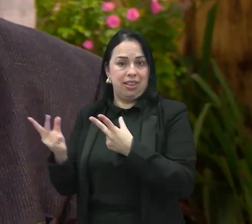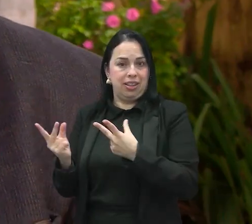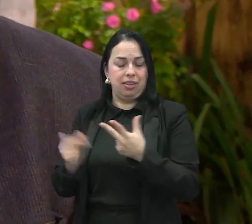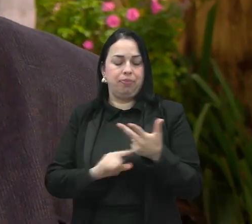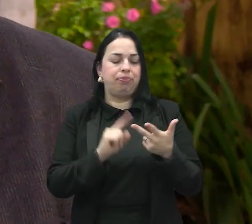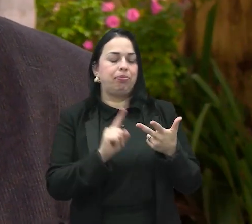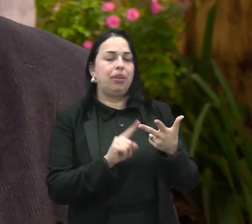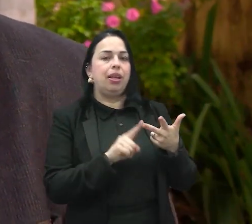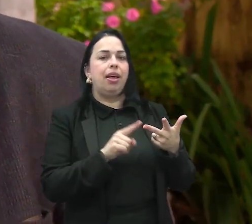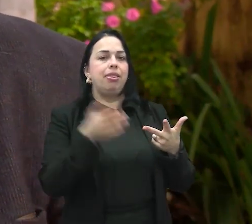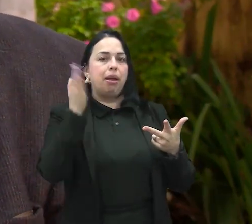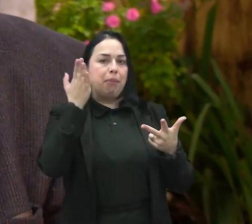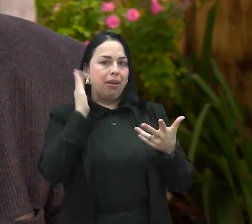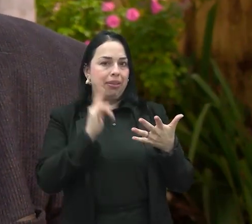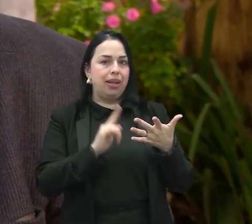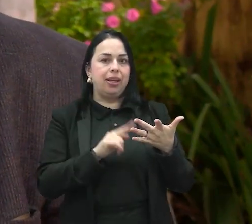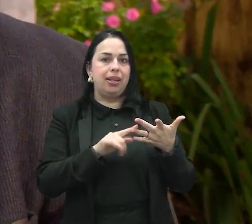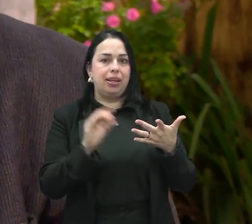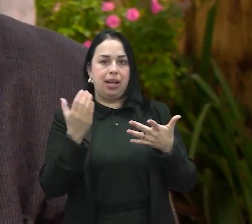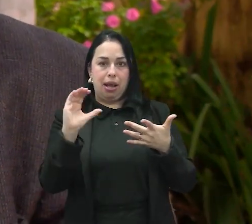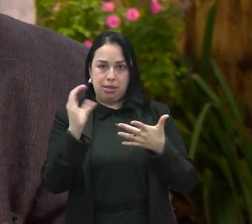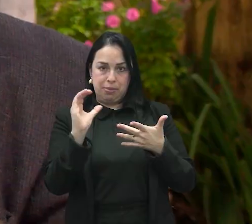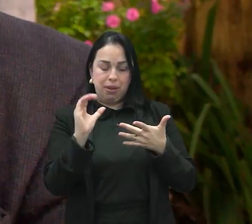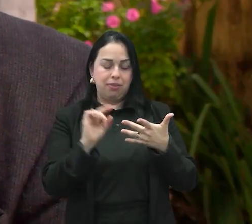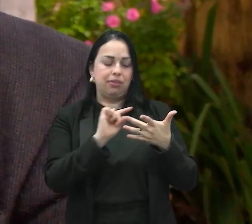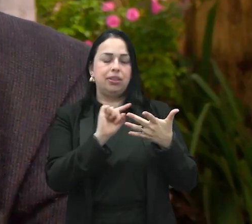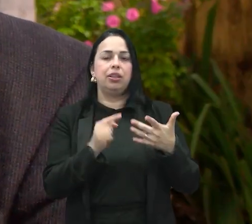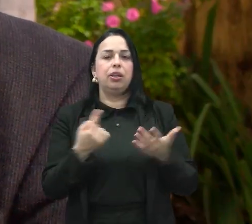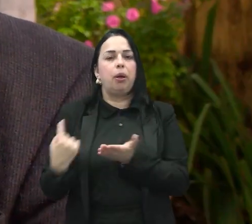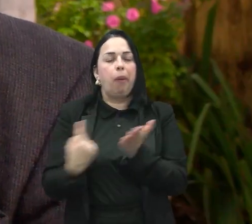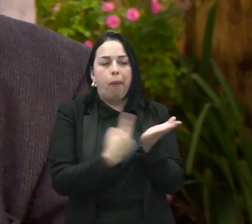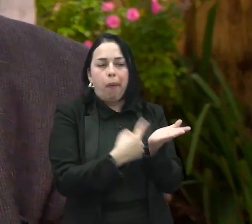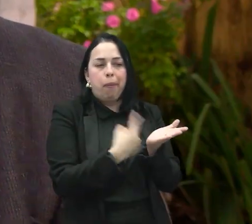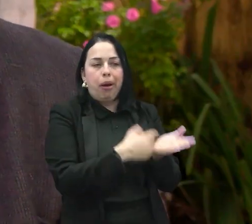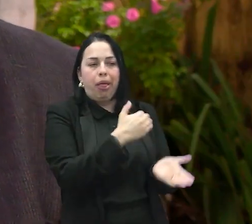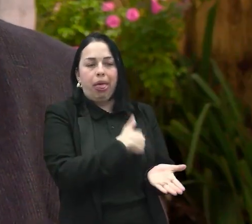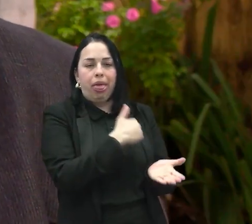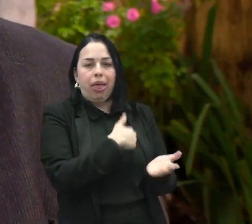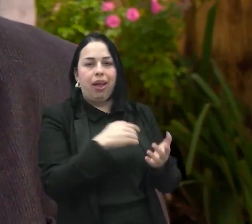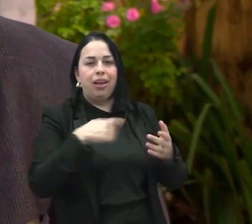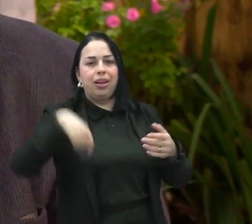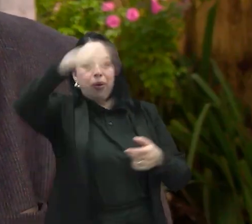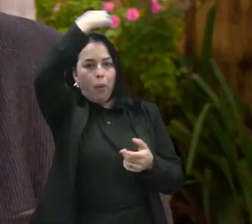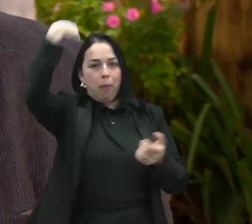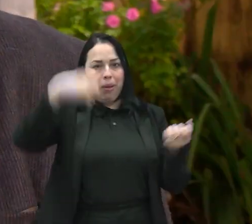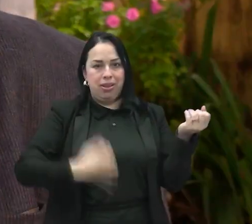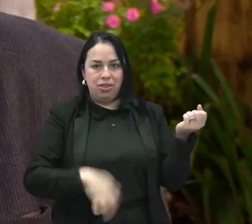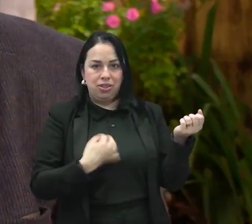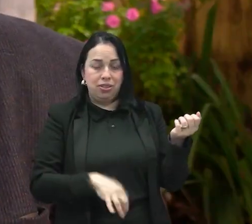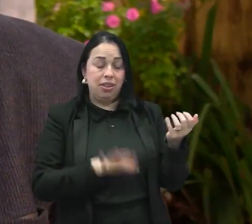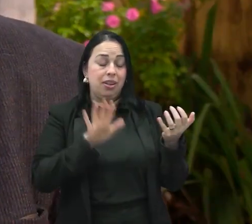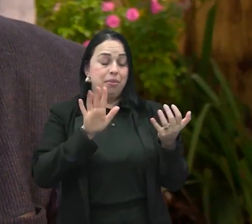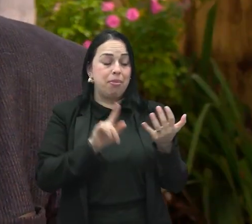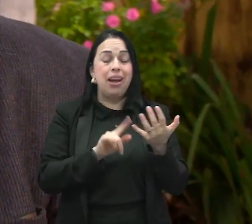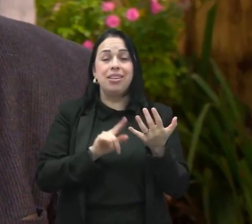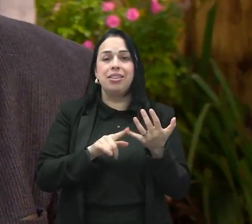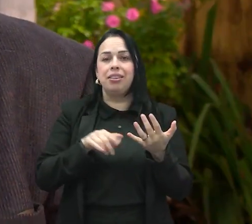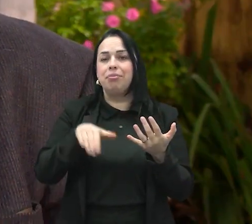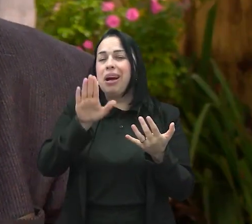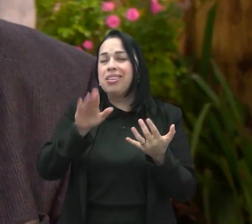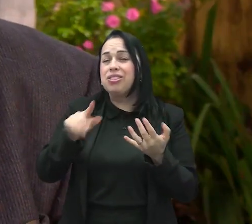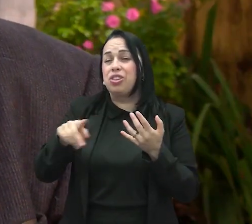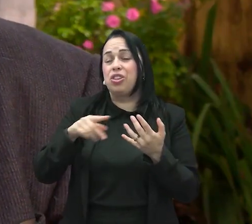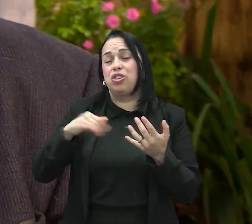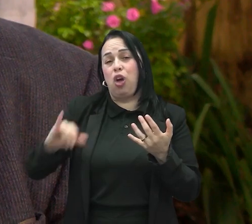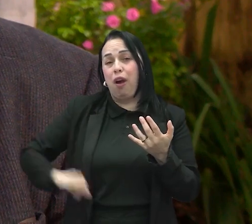exportações. Taubaté e Caçapava, uma relação forte com a Argentina e com o México. E, por consequência, quem sofre mais é